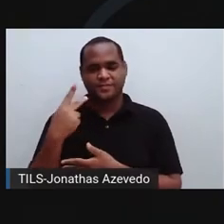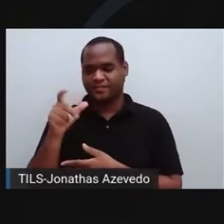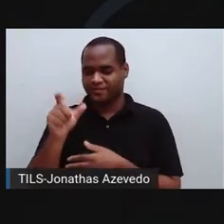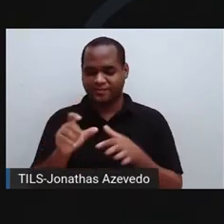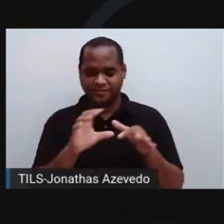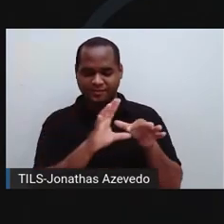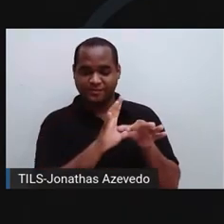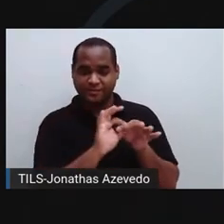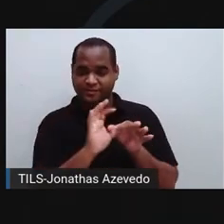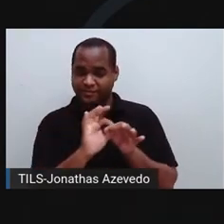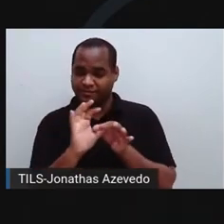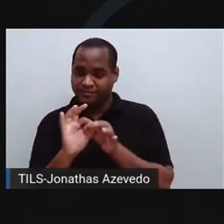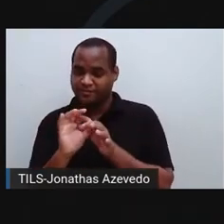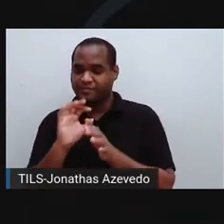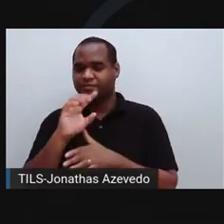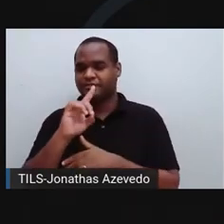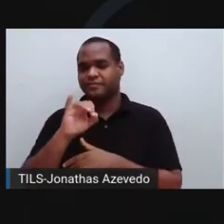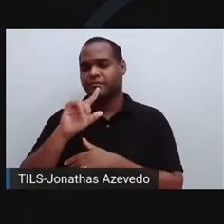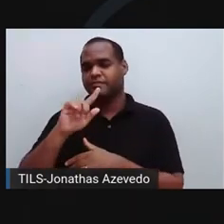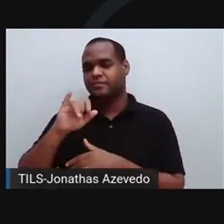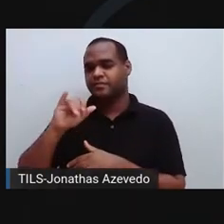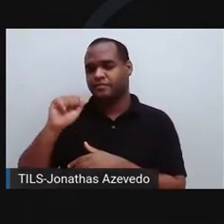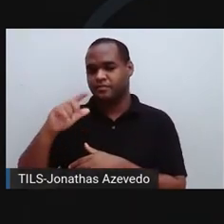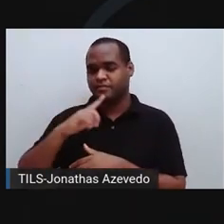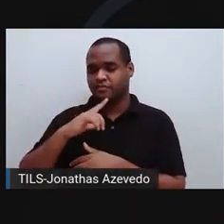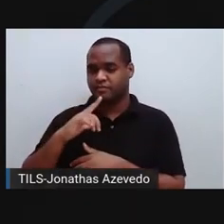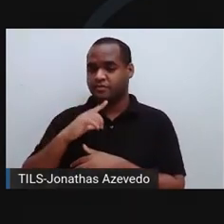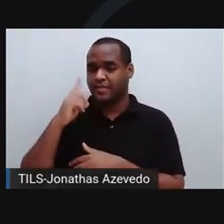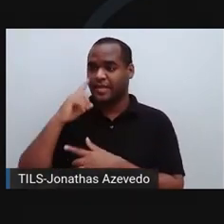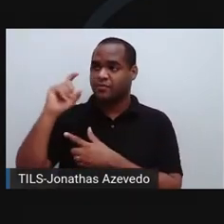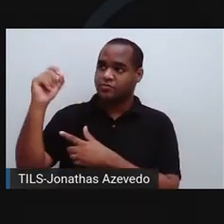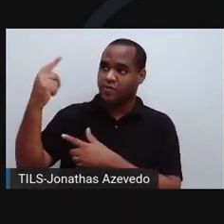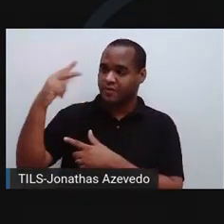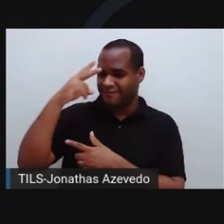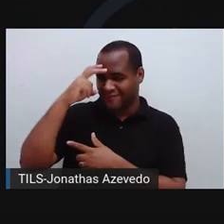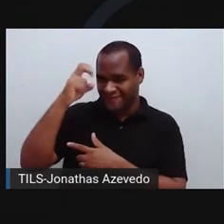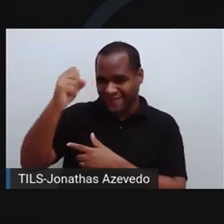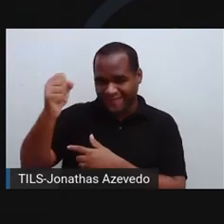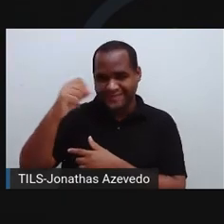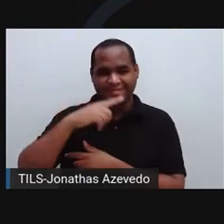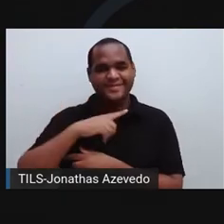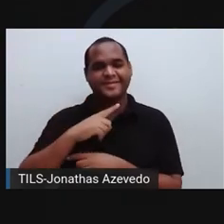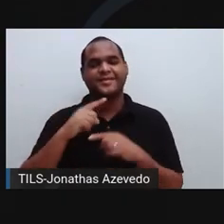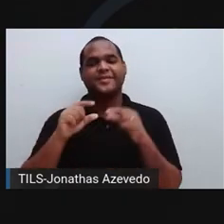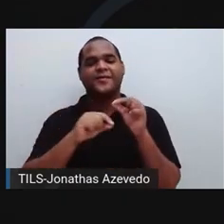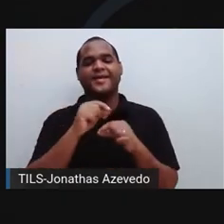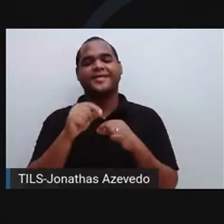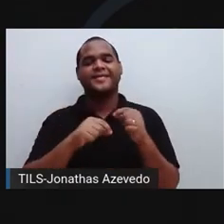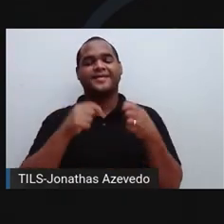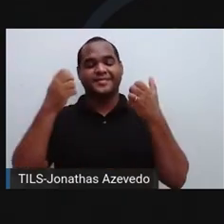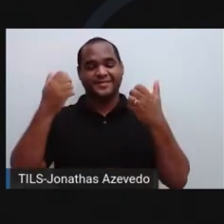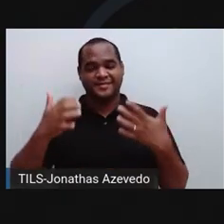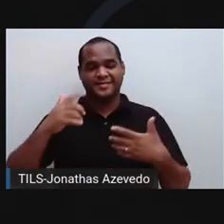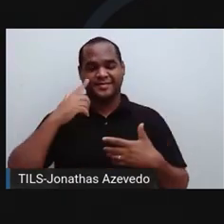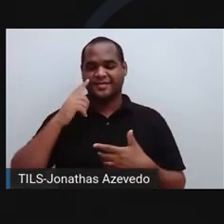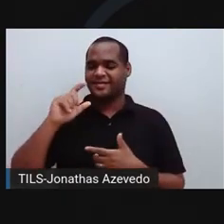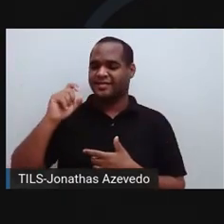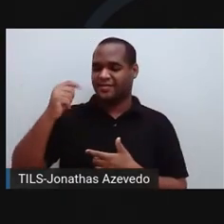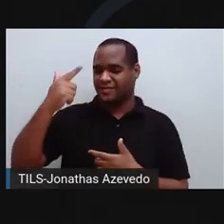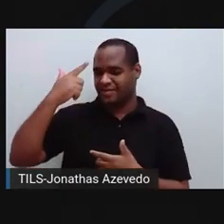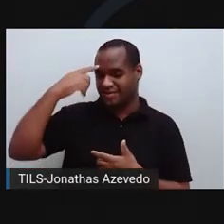a energia, a energia ela vem do sol, que é de onde vai partir aí a luz para os